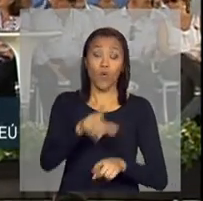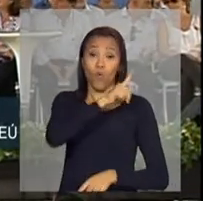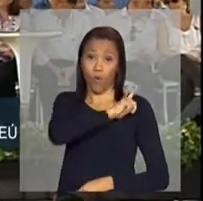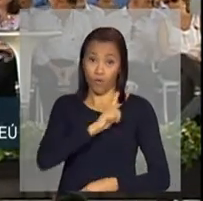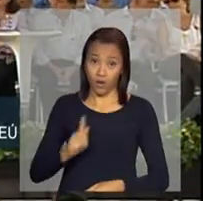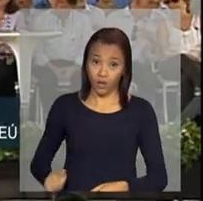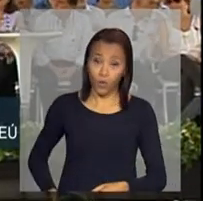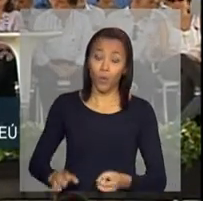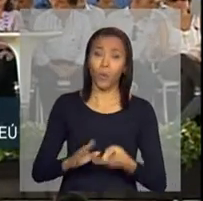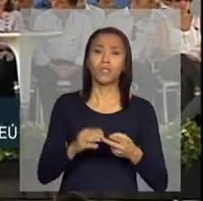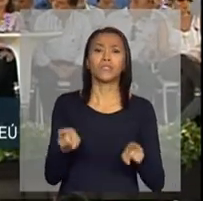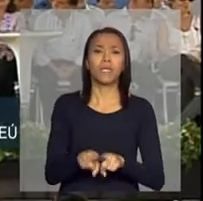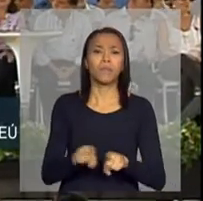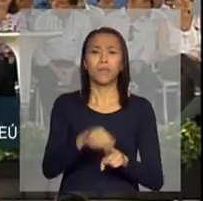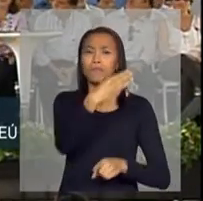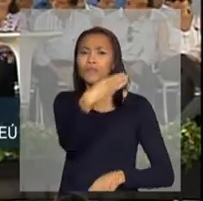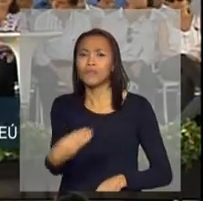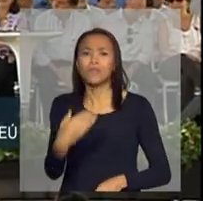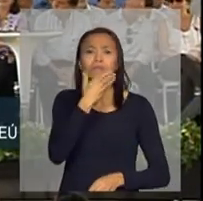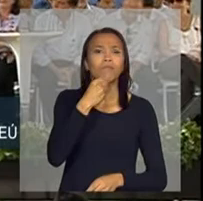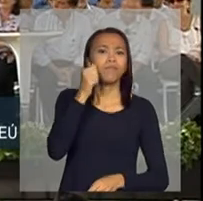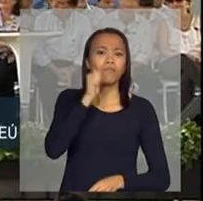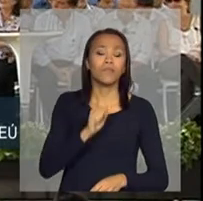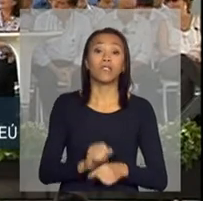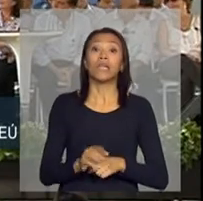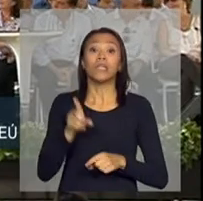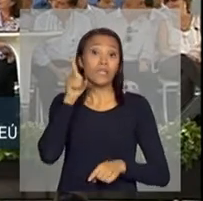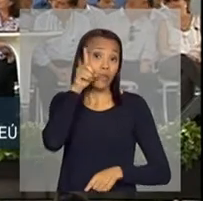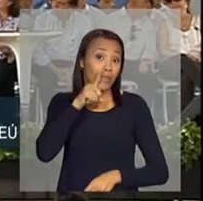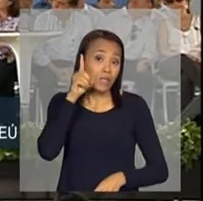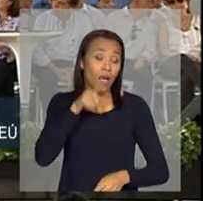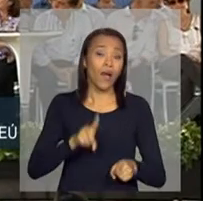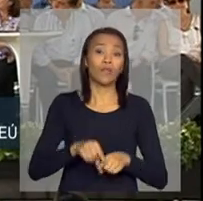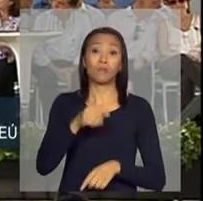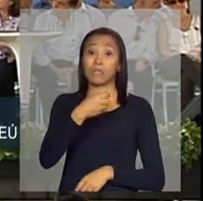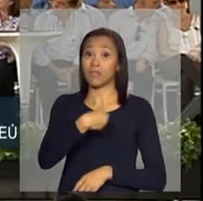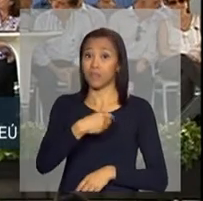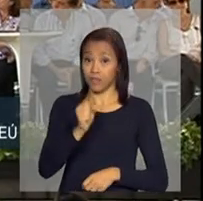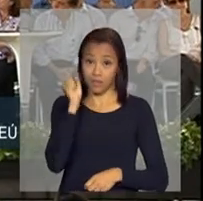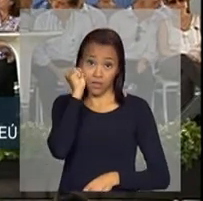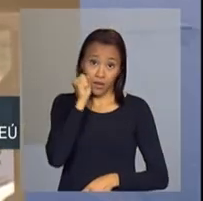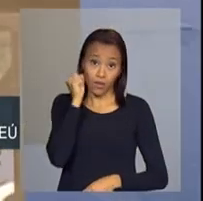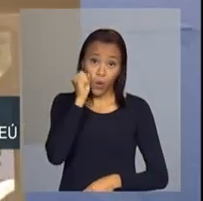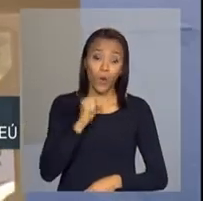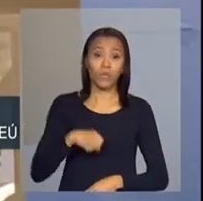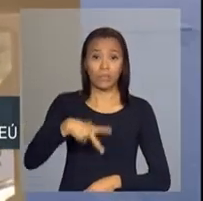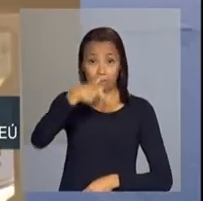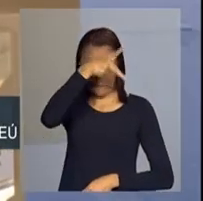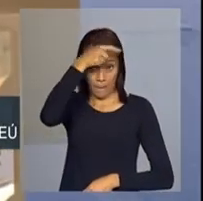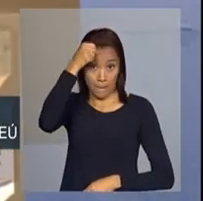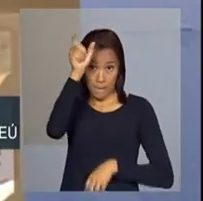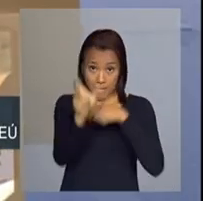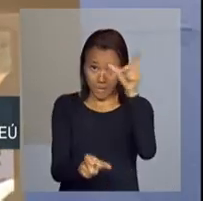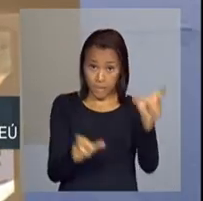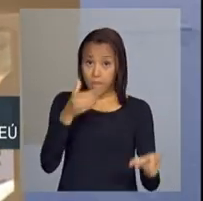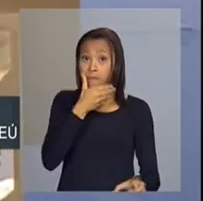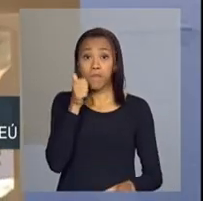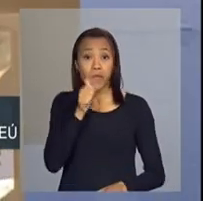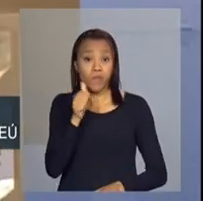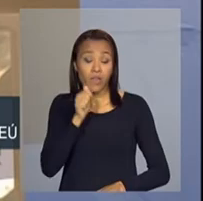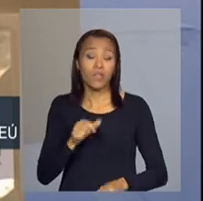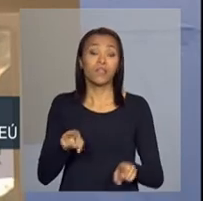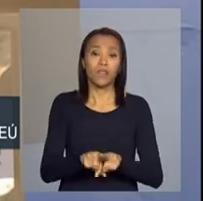ministros, ministras, deputados, deputadas, senadores, senadoras, prefeitos, prefeitas, meus